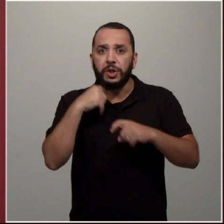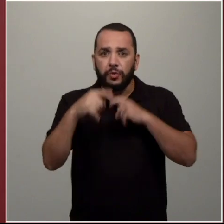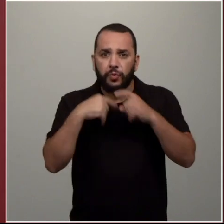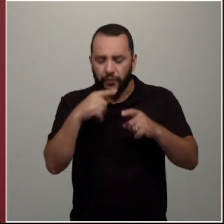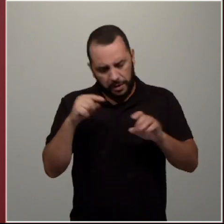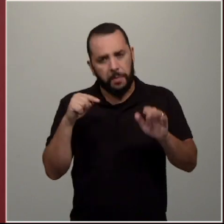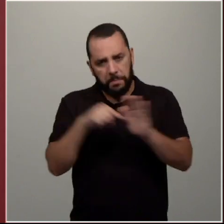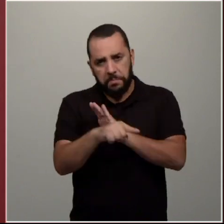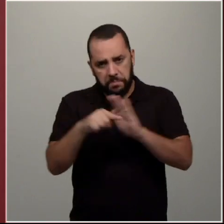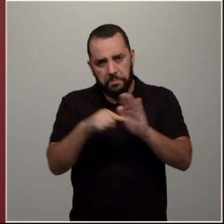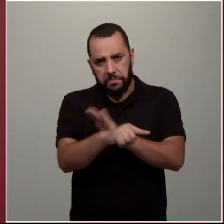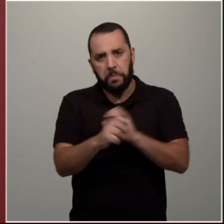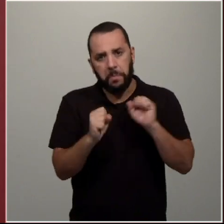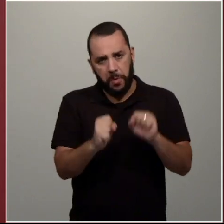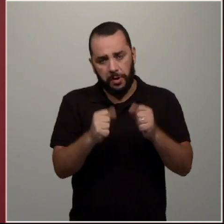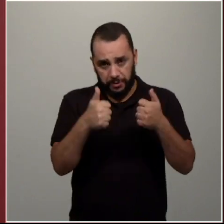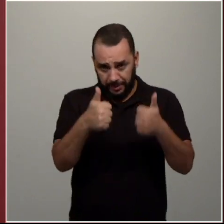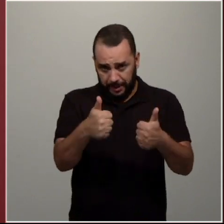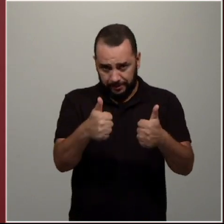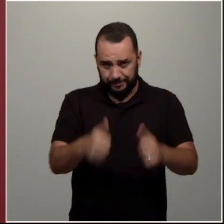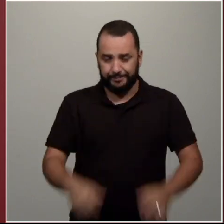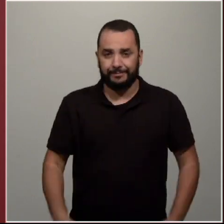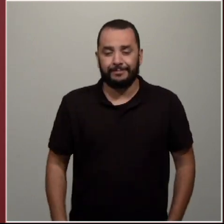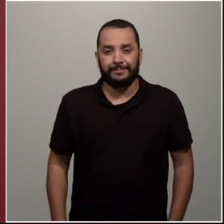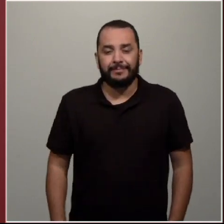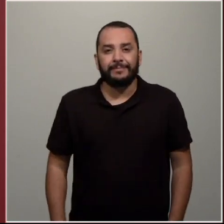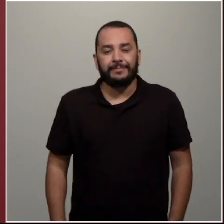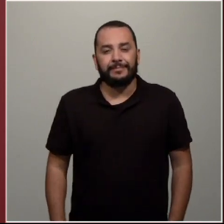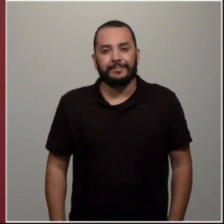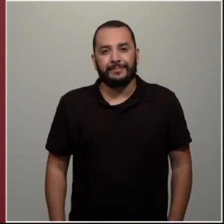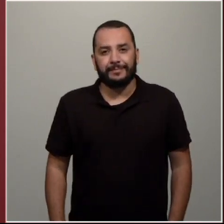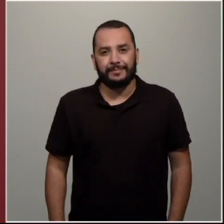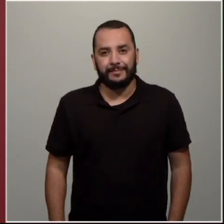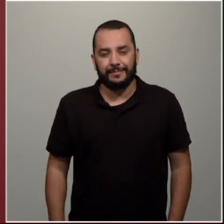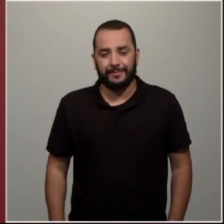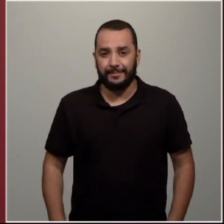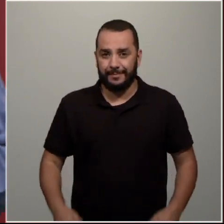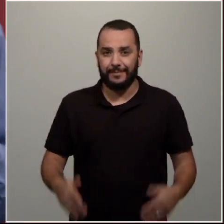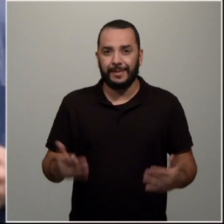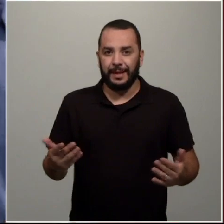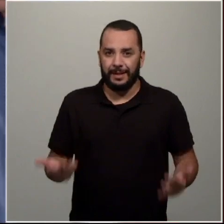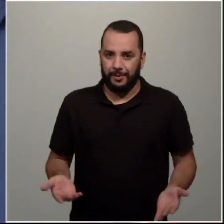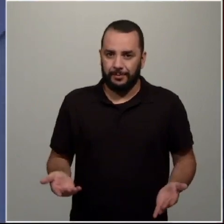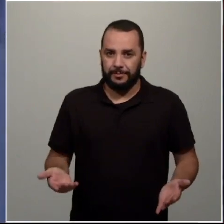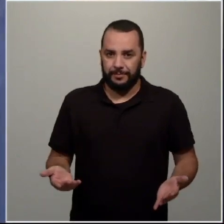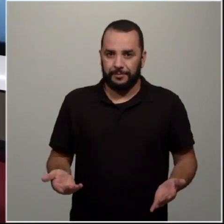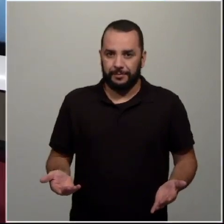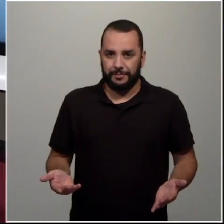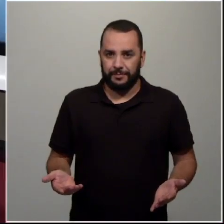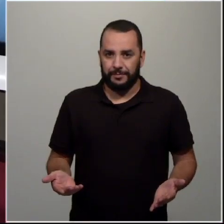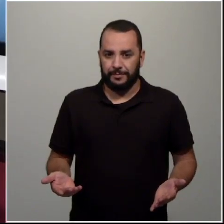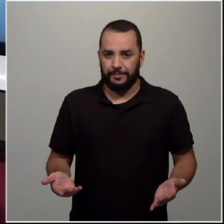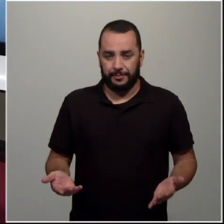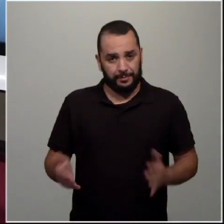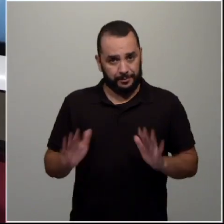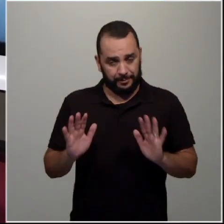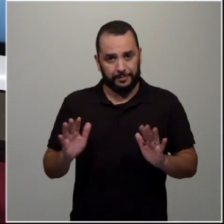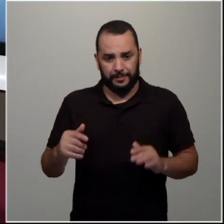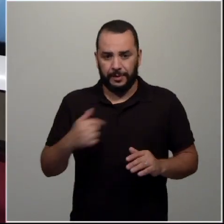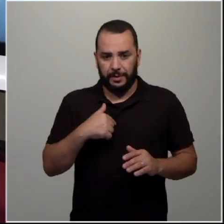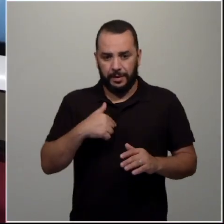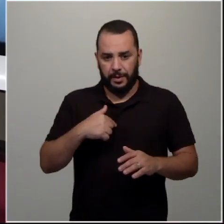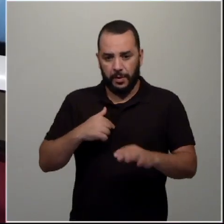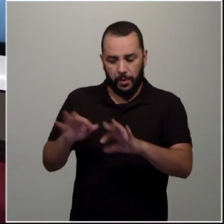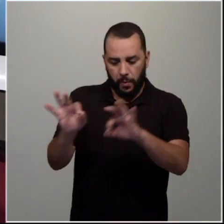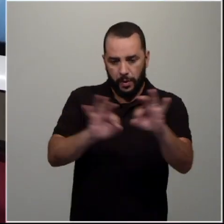da webconferência ok é tão é aqui do ponto de vista da minha organização